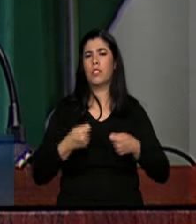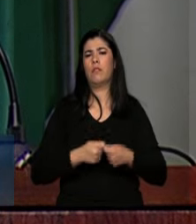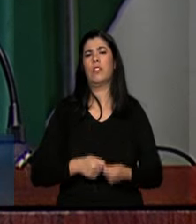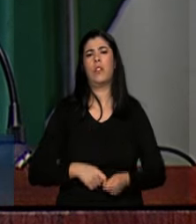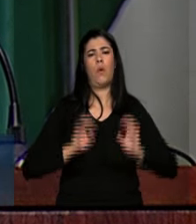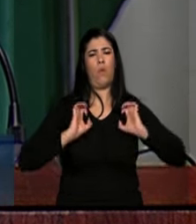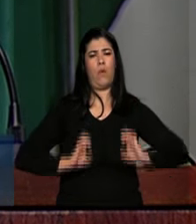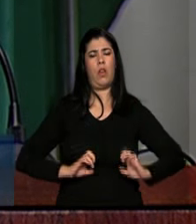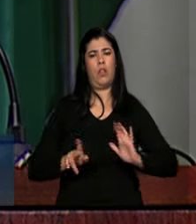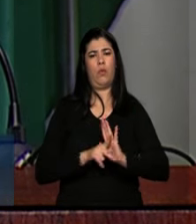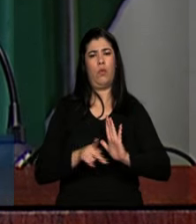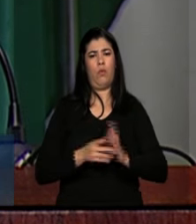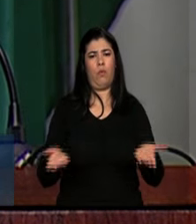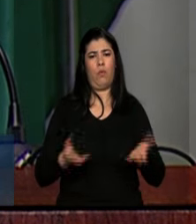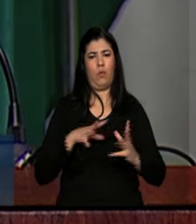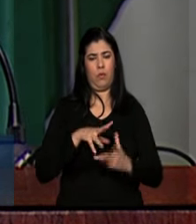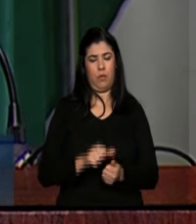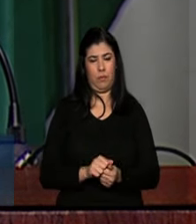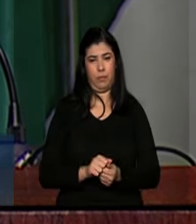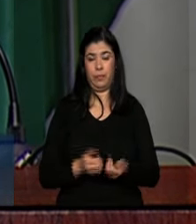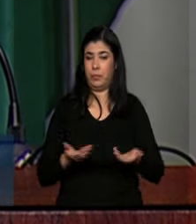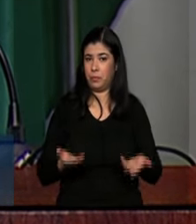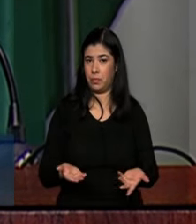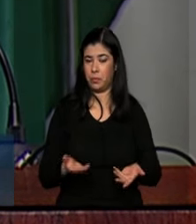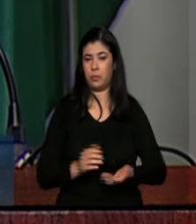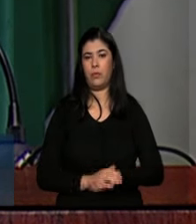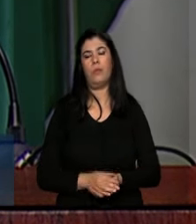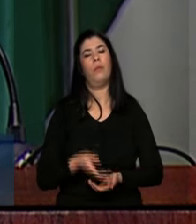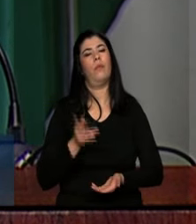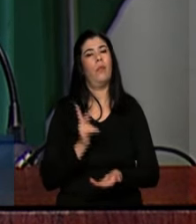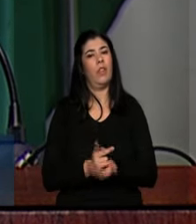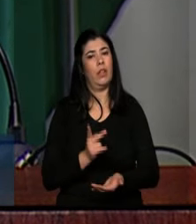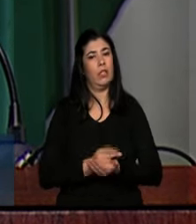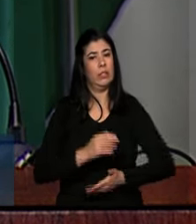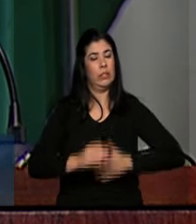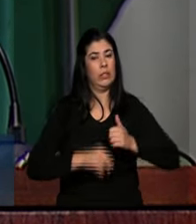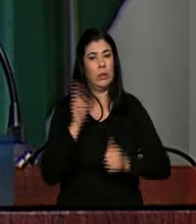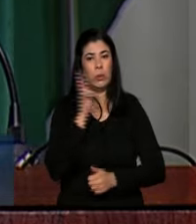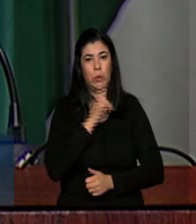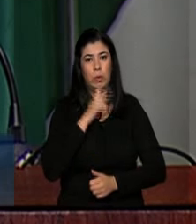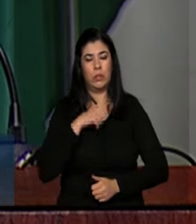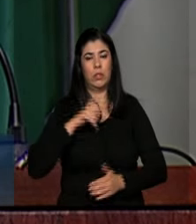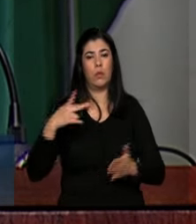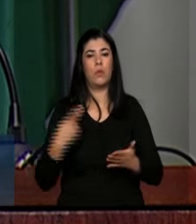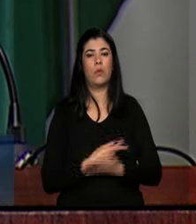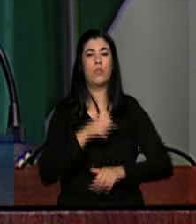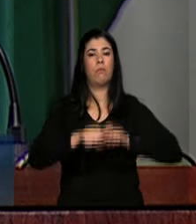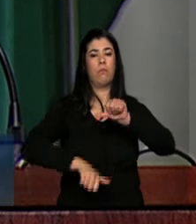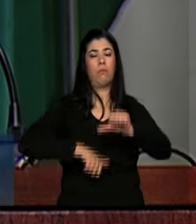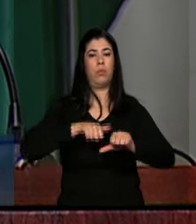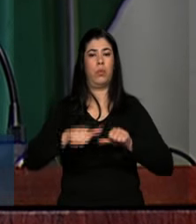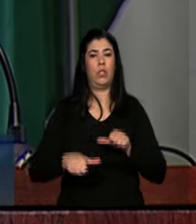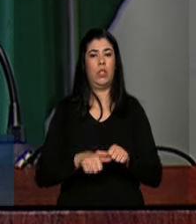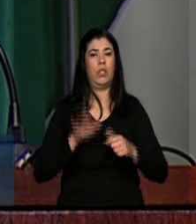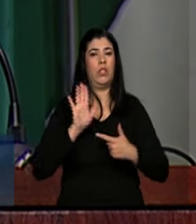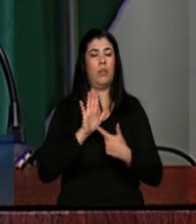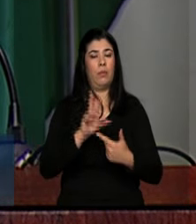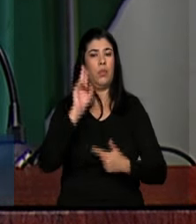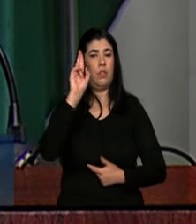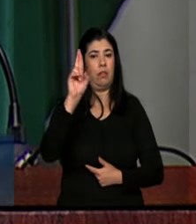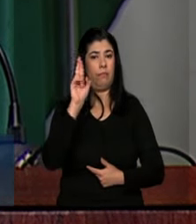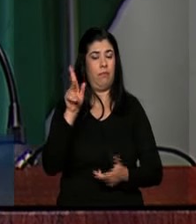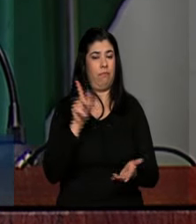era. Assim, é cada vez mais urgente uma reforma que torne mais